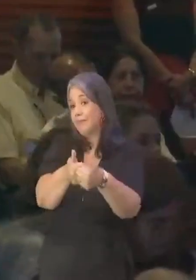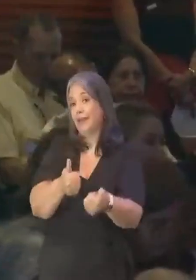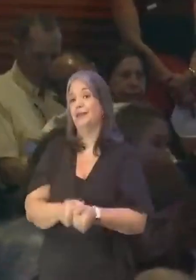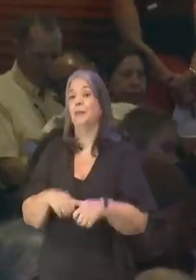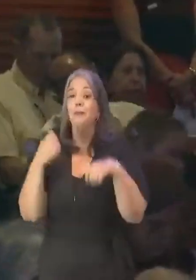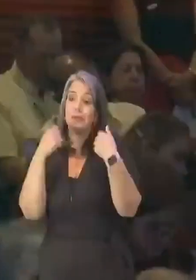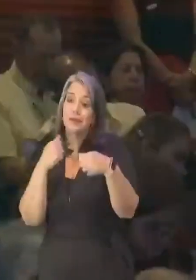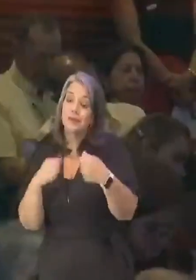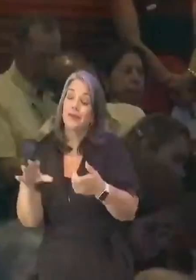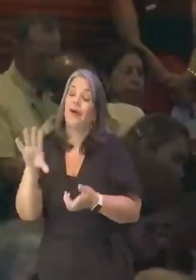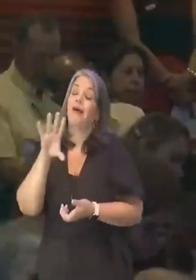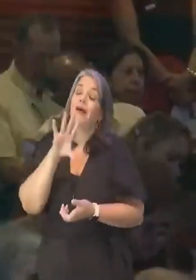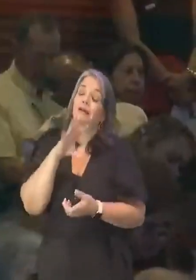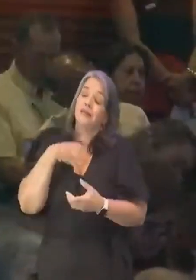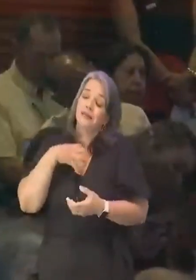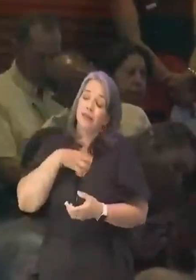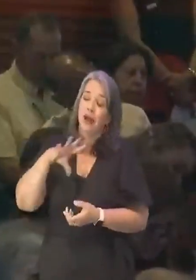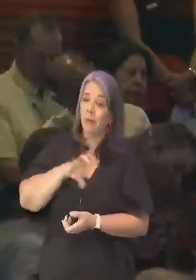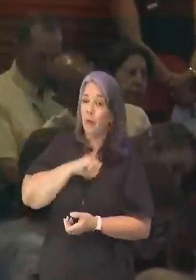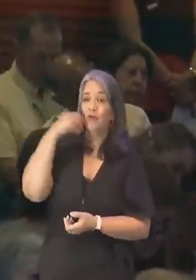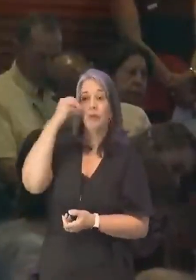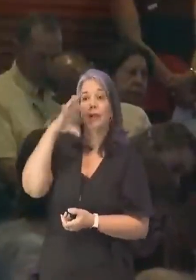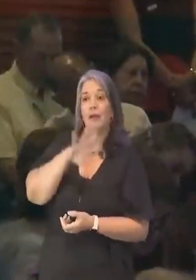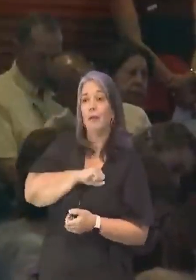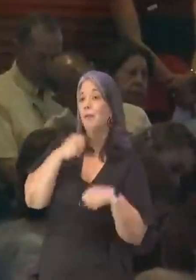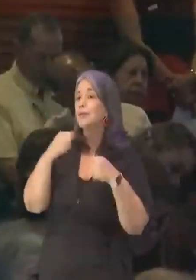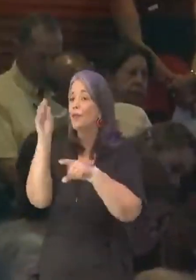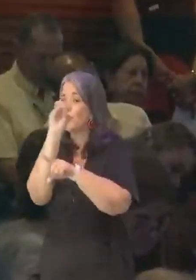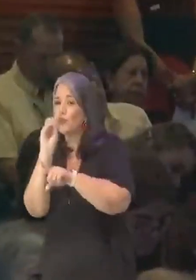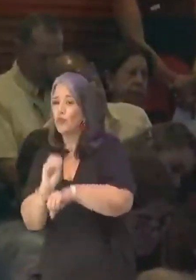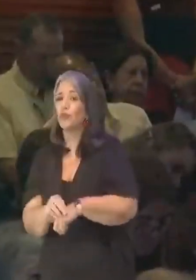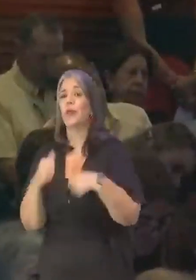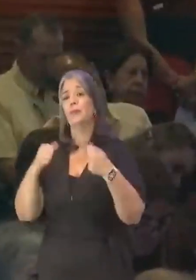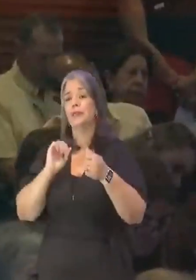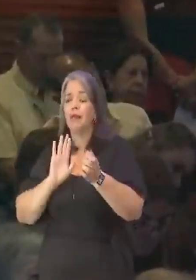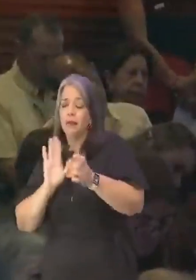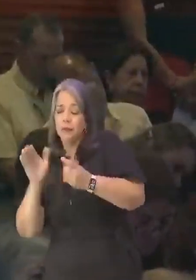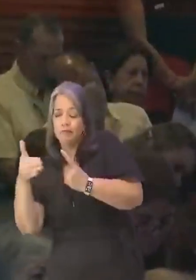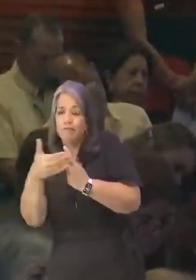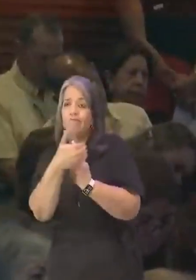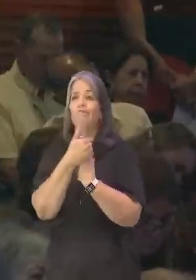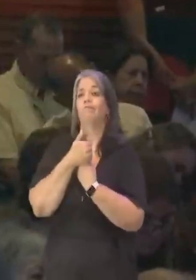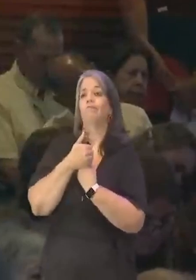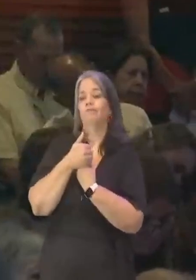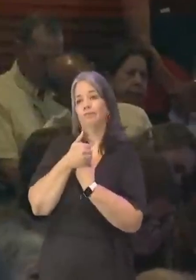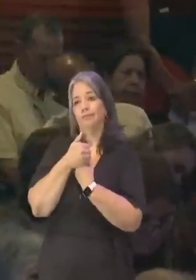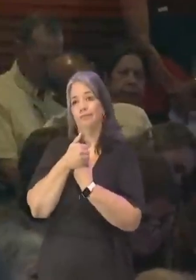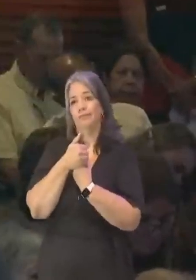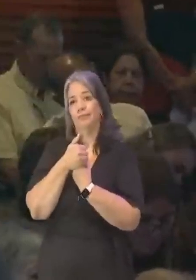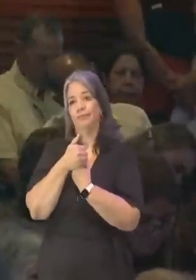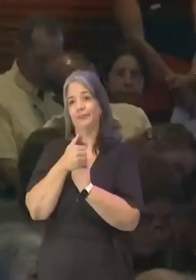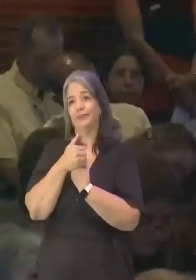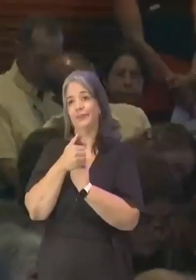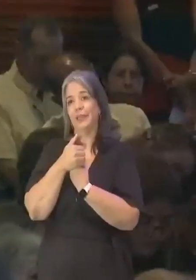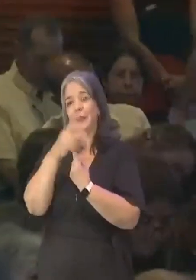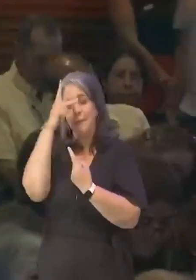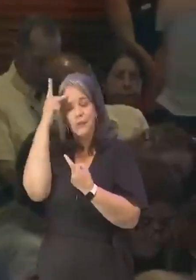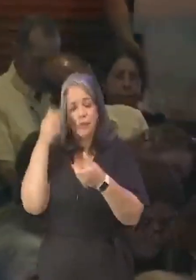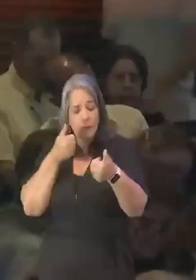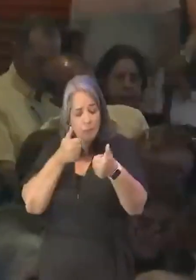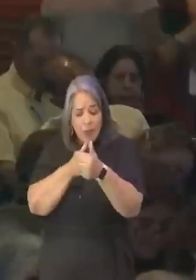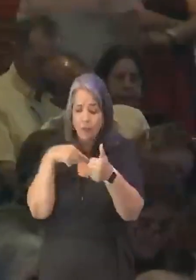amados, que precisam ser cuidados, que precisam ser envolvidos, e que estão no nosso